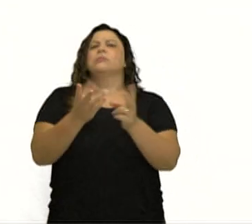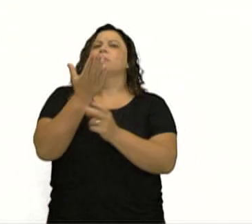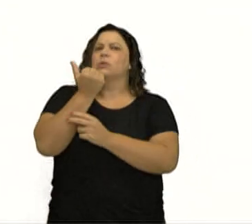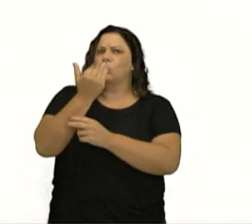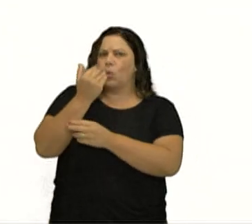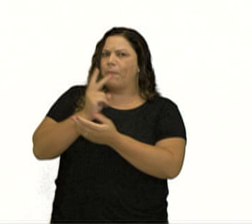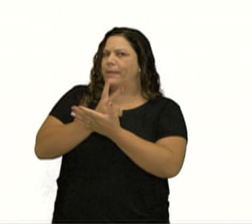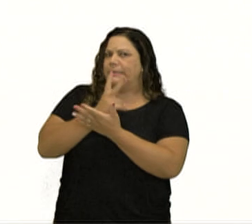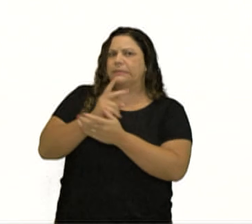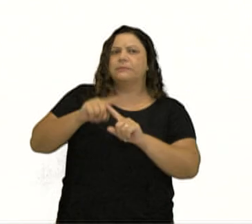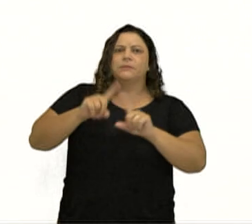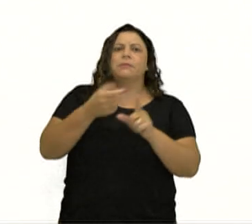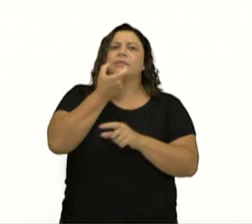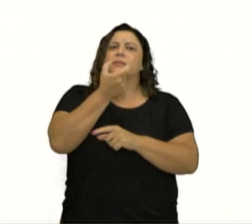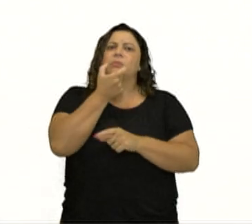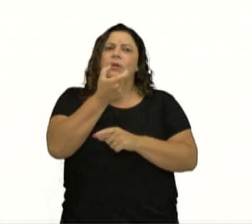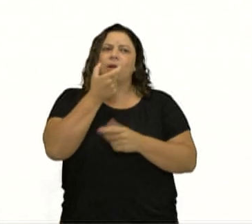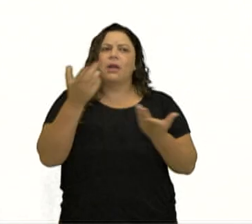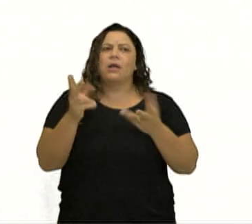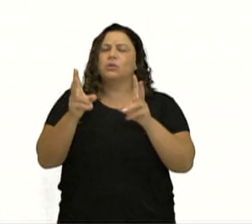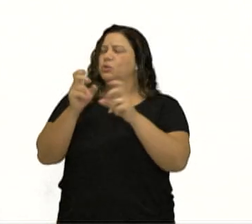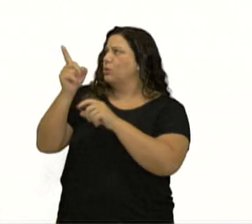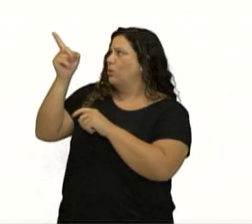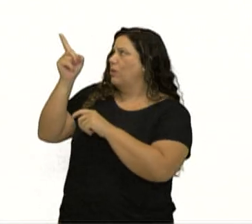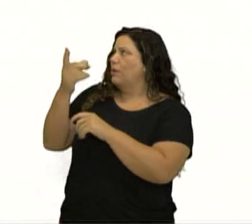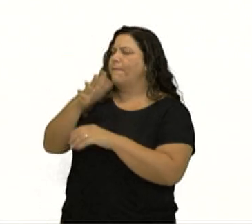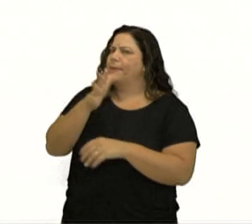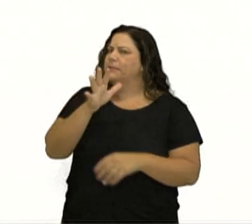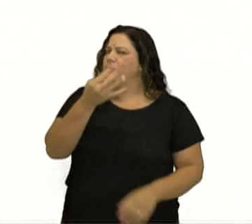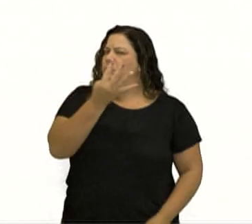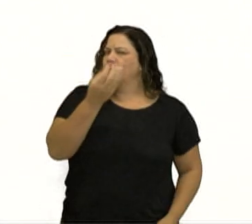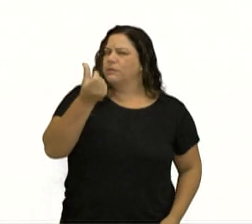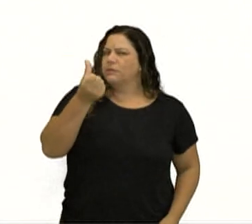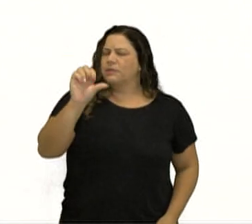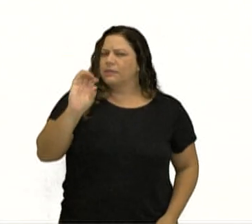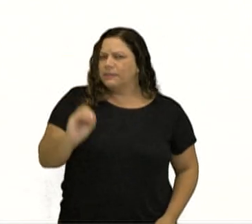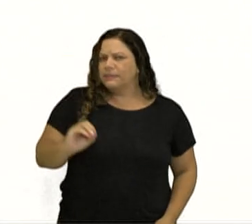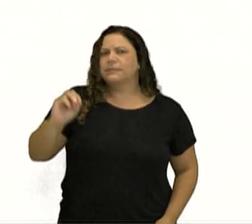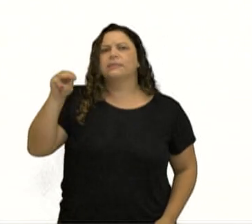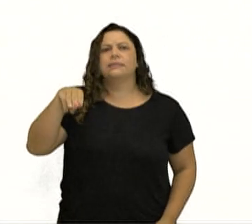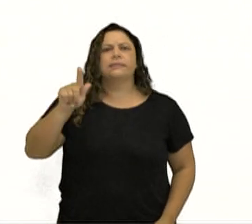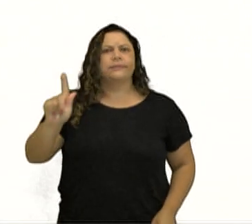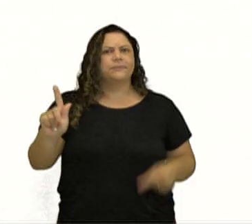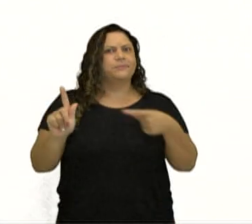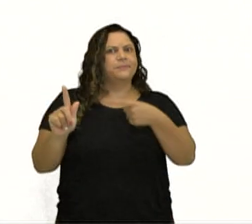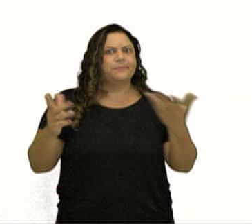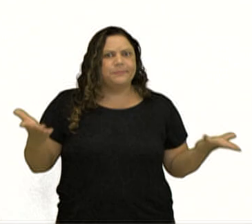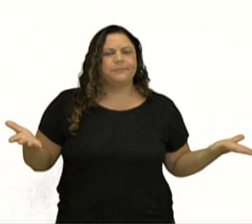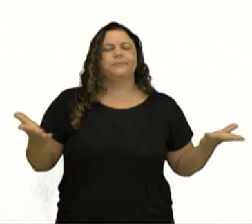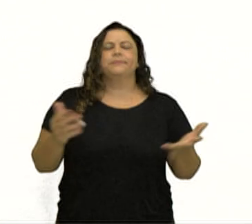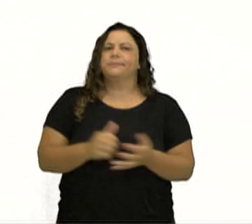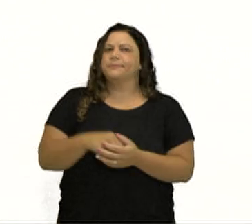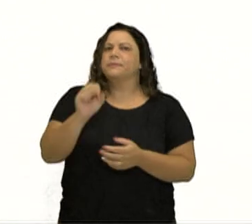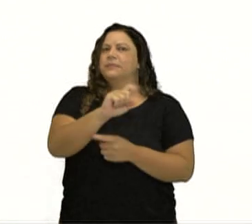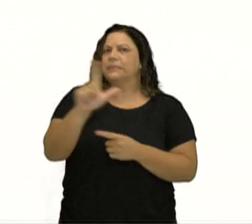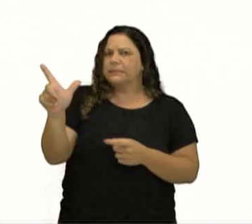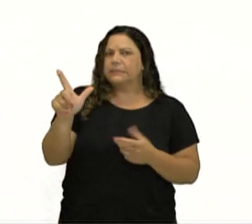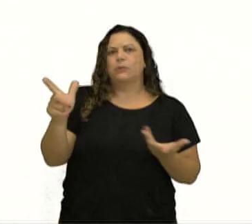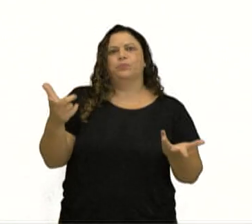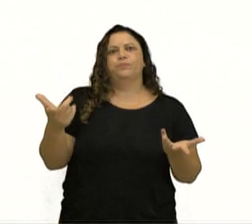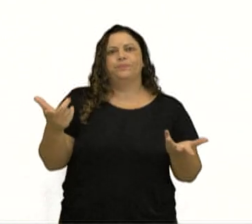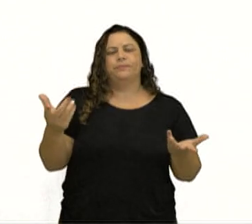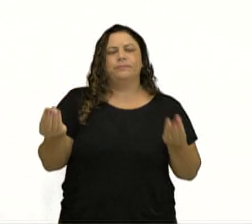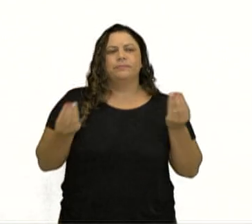Sim. Mas bolacha recheada, gente, olha, mais ou menos 460 miligramas de